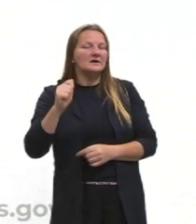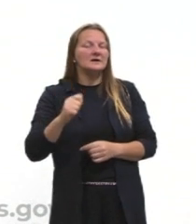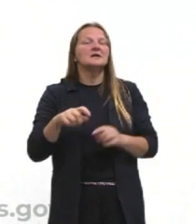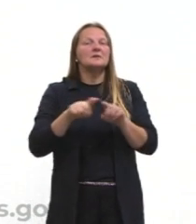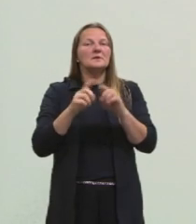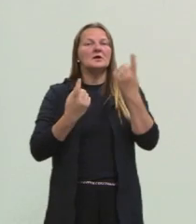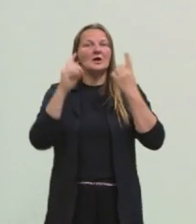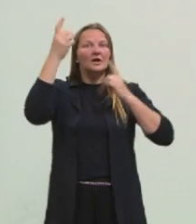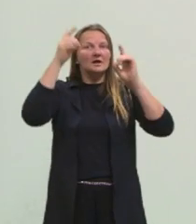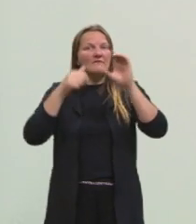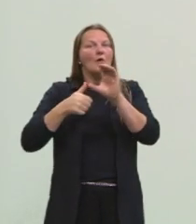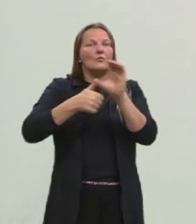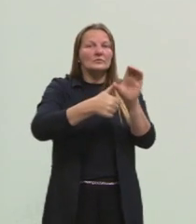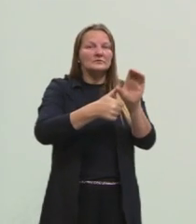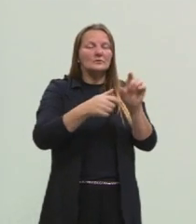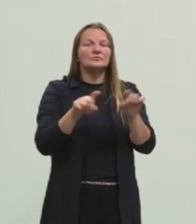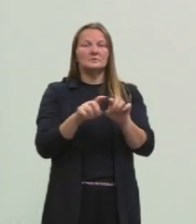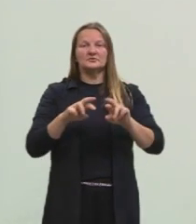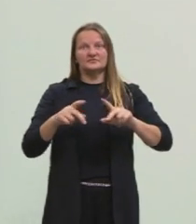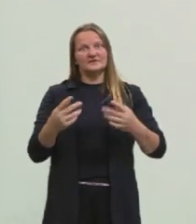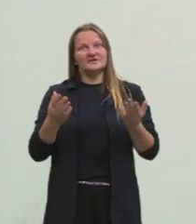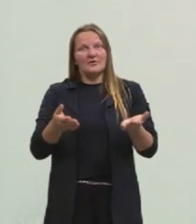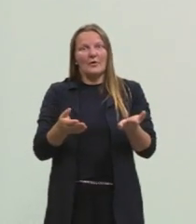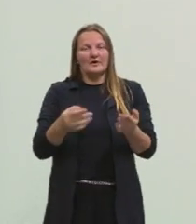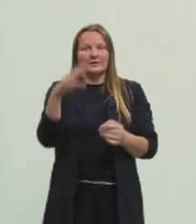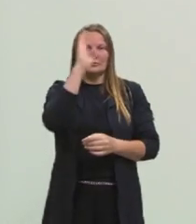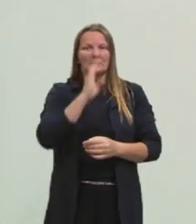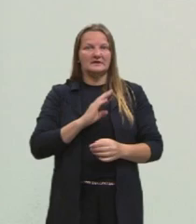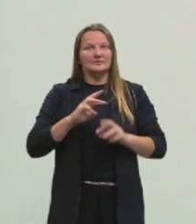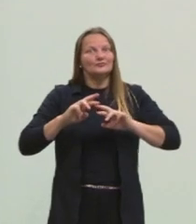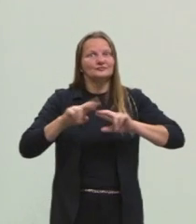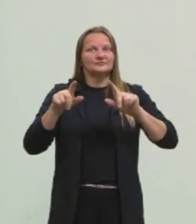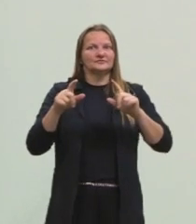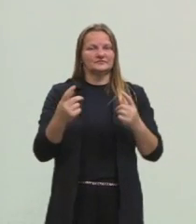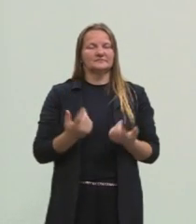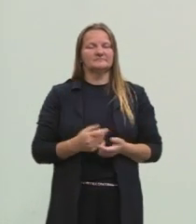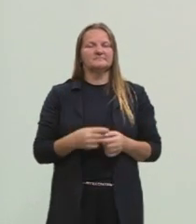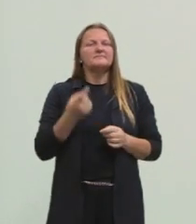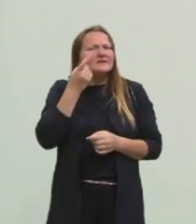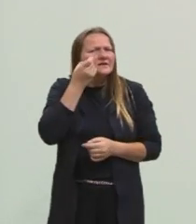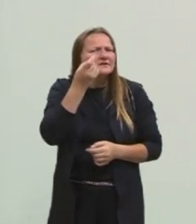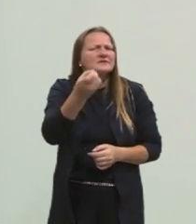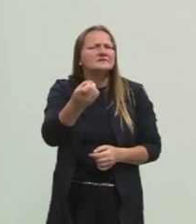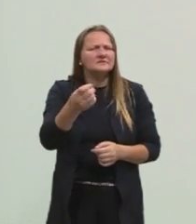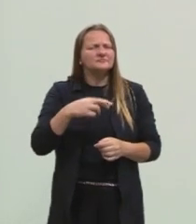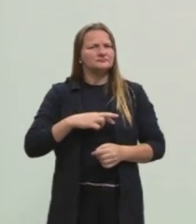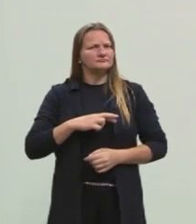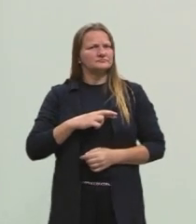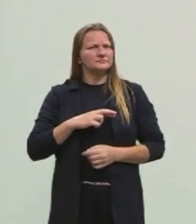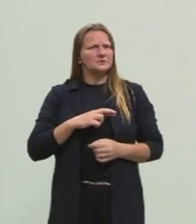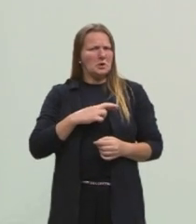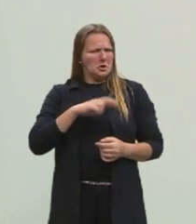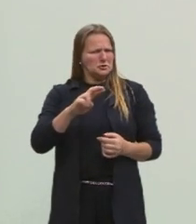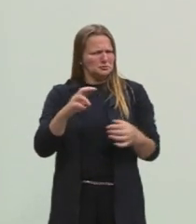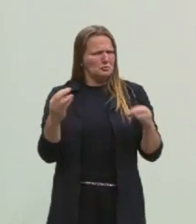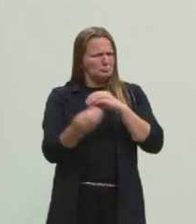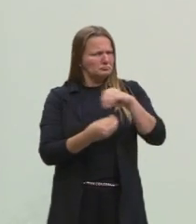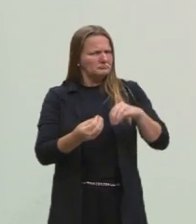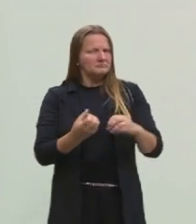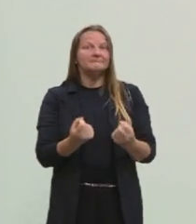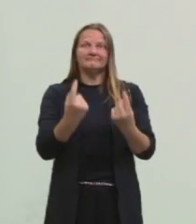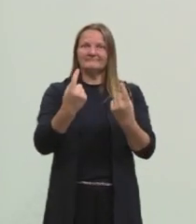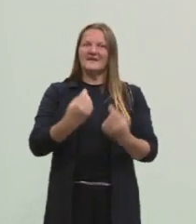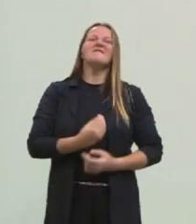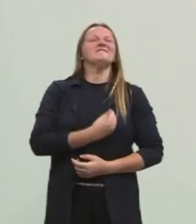também era muito diferente desse carnaval brasileiro Então o que é interessante ressaltar também essa questão que a cultura ela